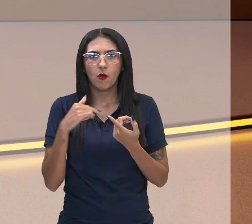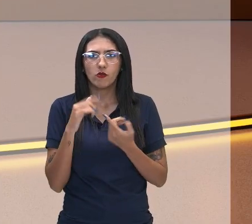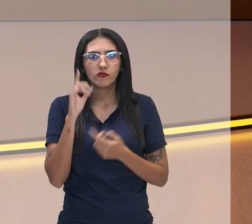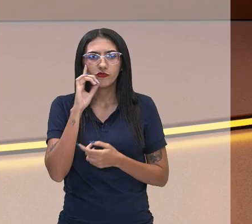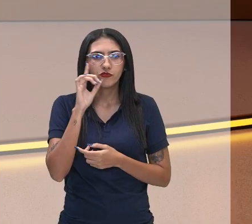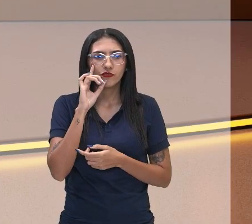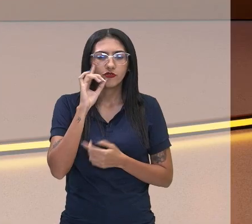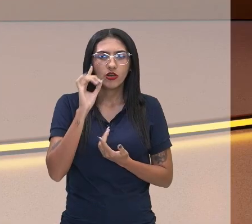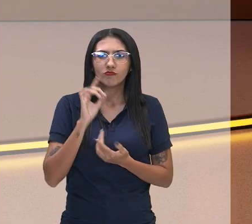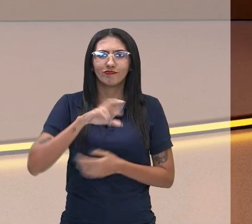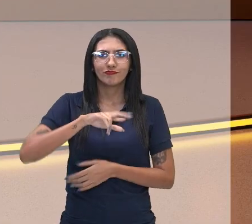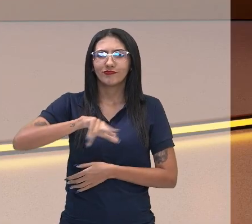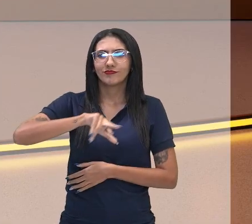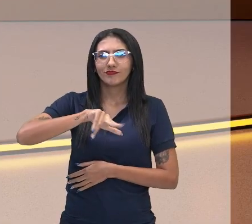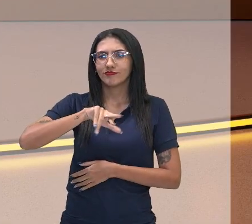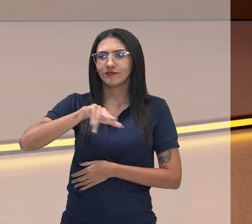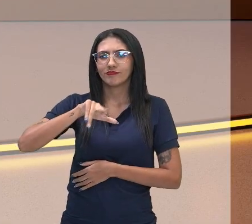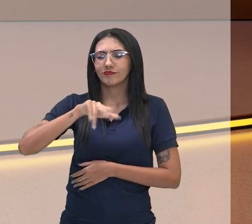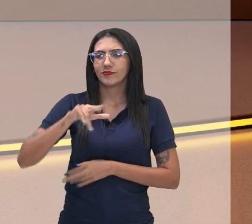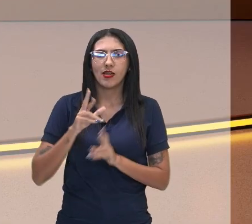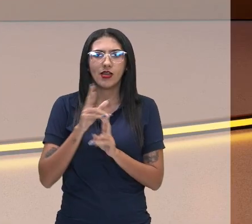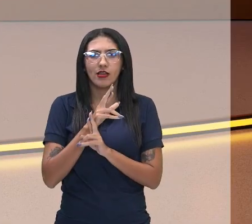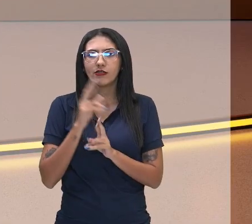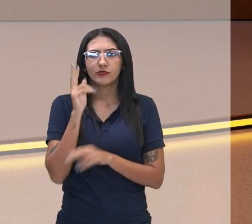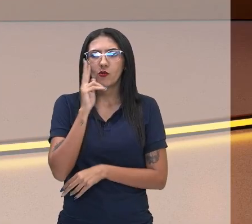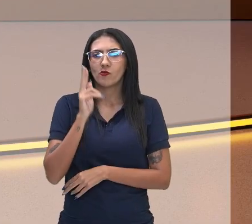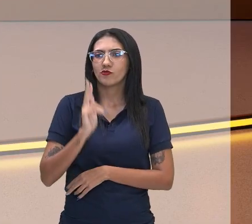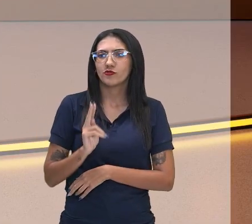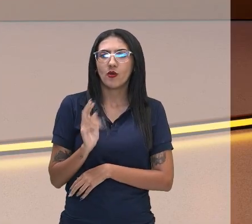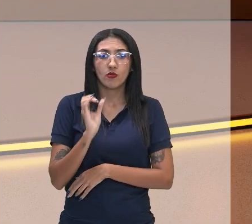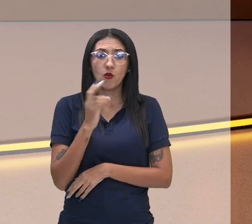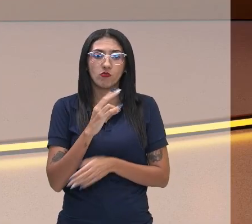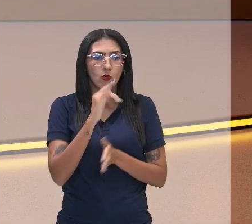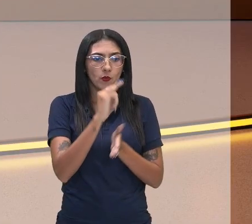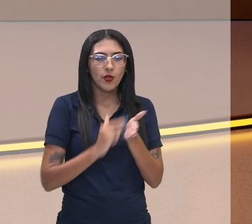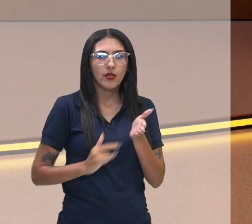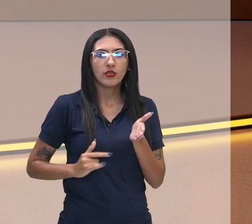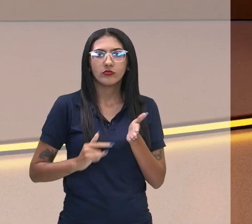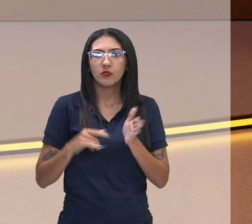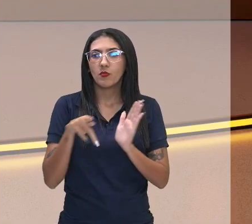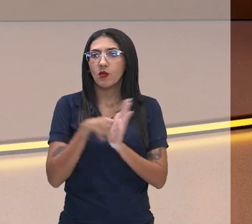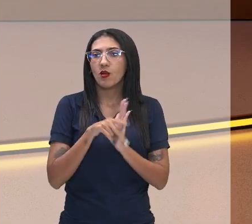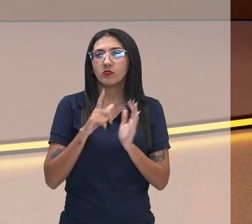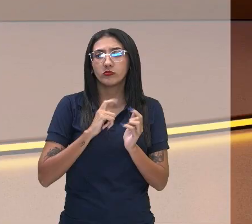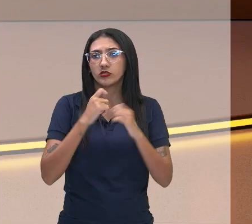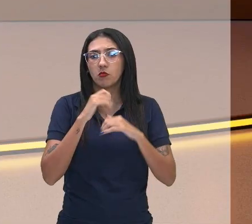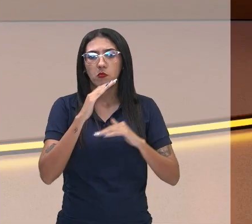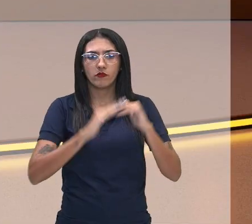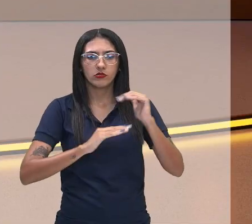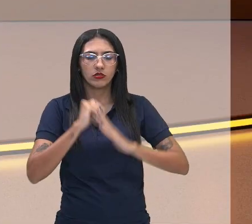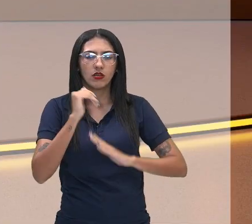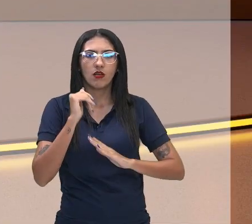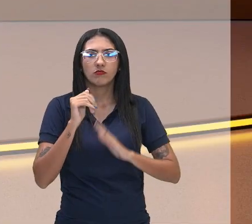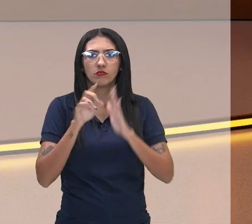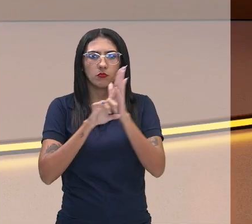eram considerados fontes históricas ou documentos em que os historiadores